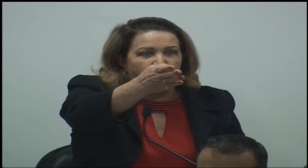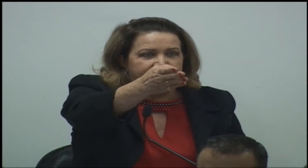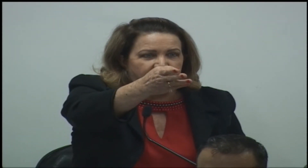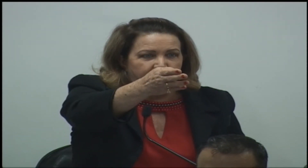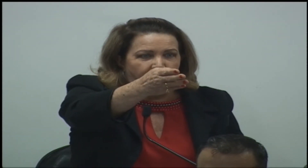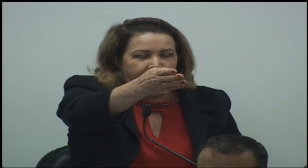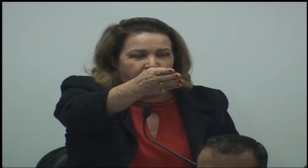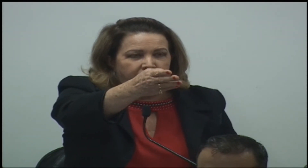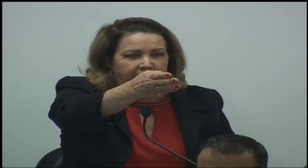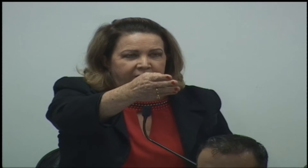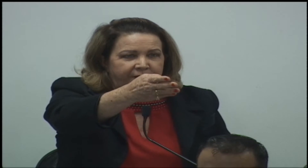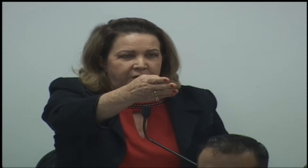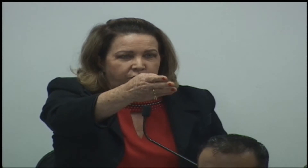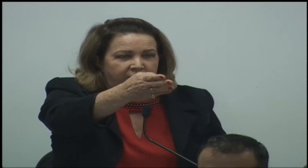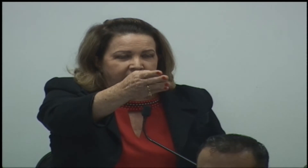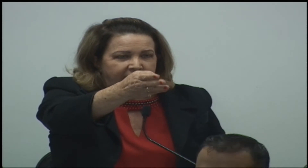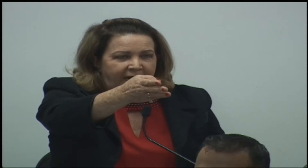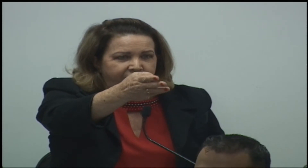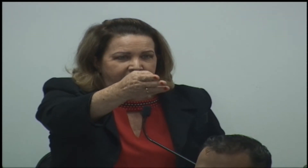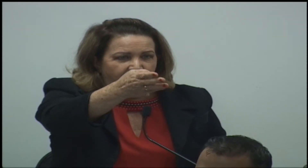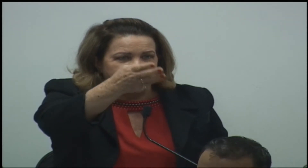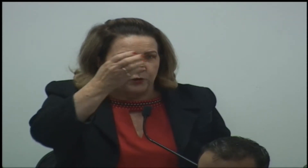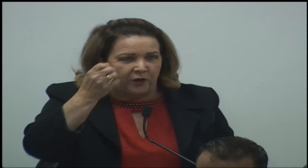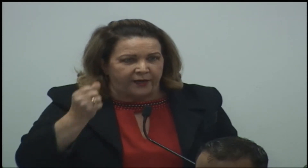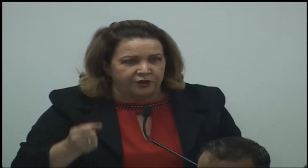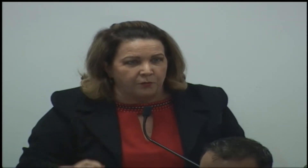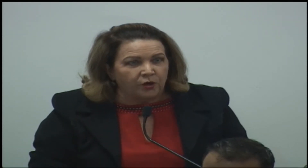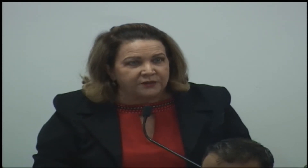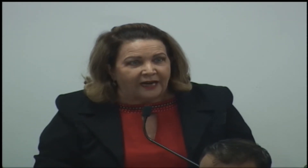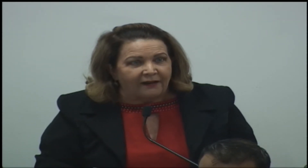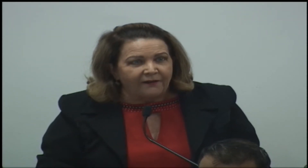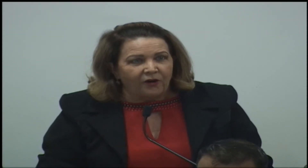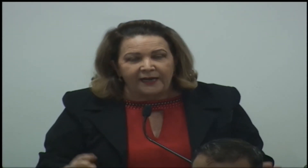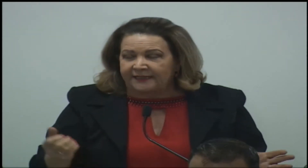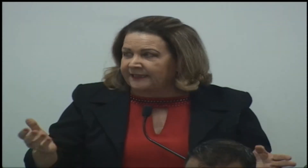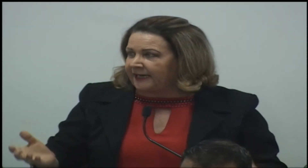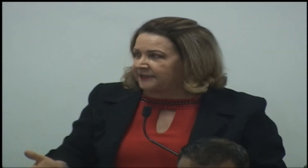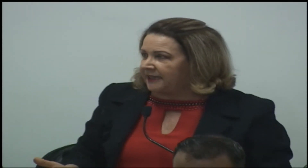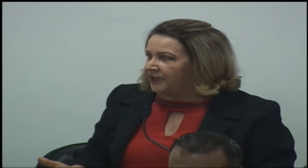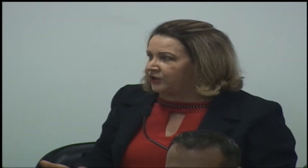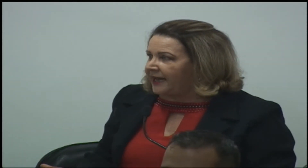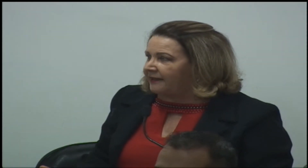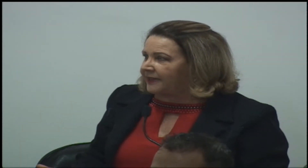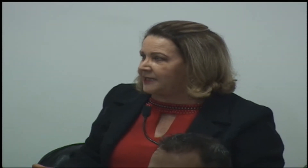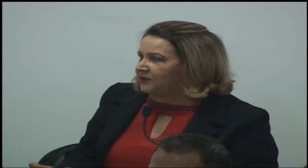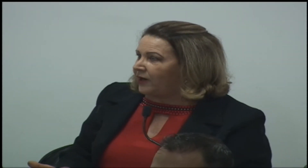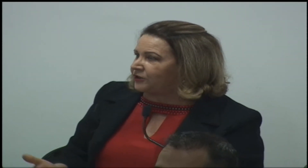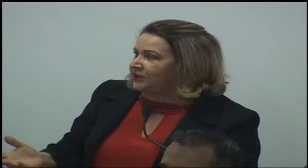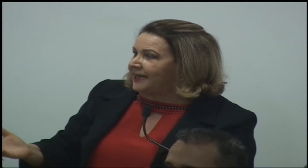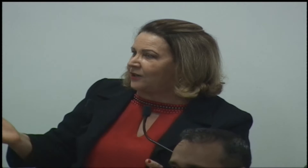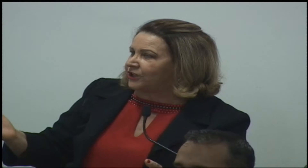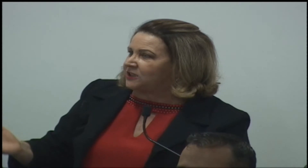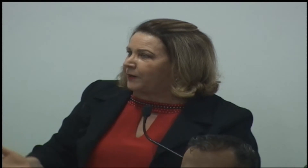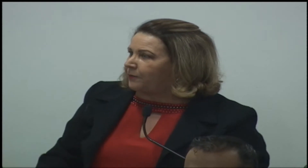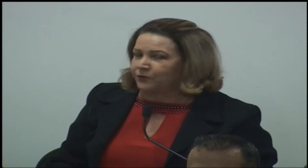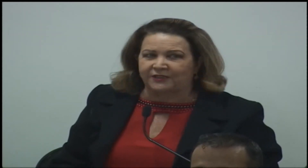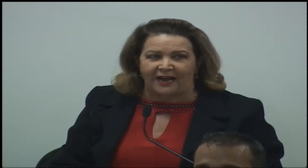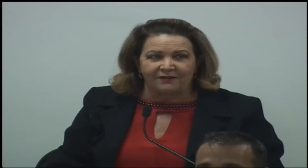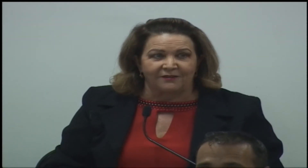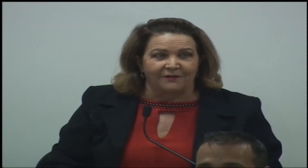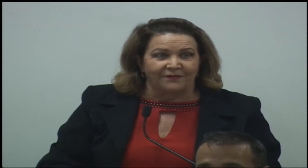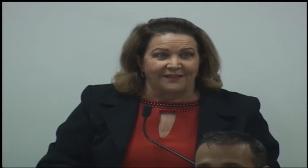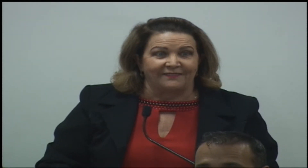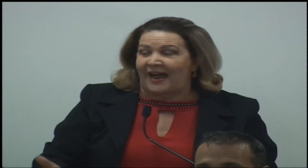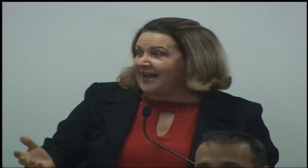3 milhões, como o próprio vereador Rafael comentou agora, de multa. Olha que interessante, né? Olha dinheiro, gente, para